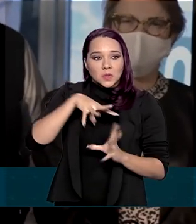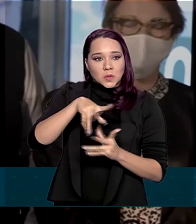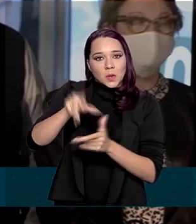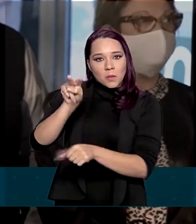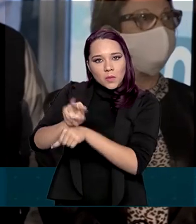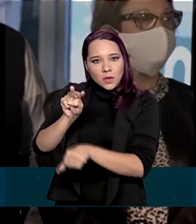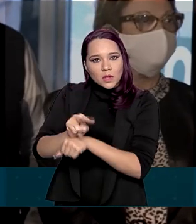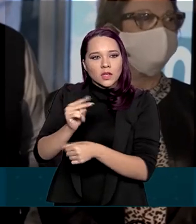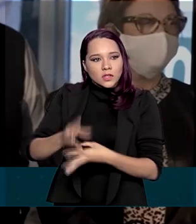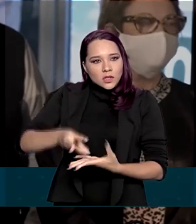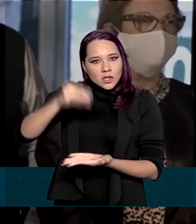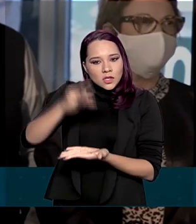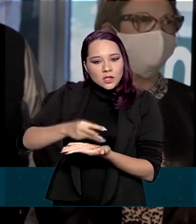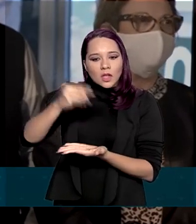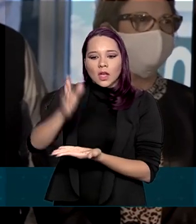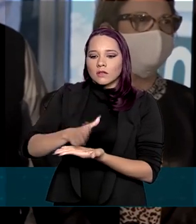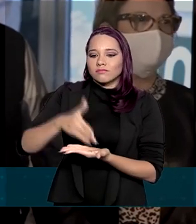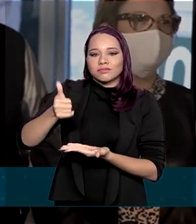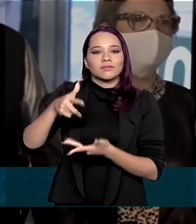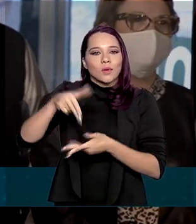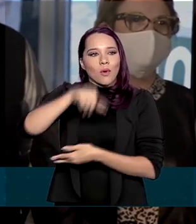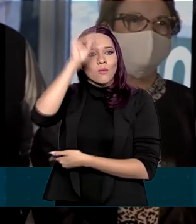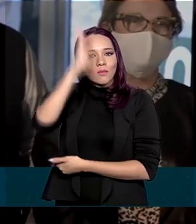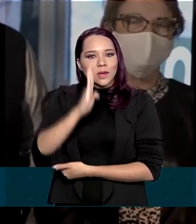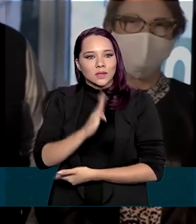férteis, como o Brasil.